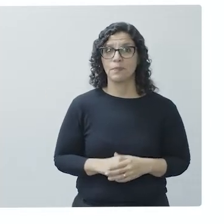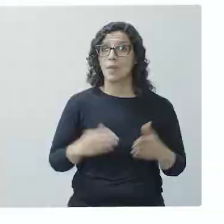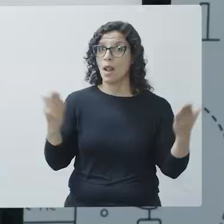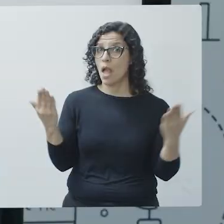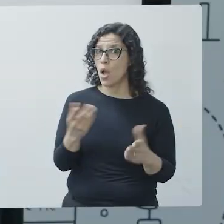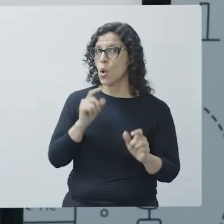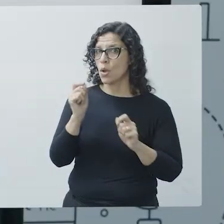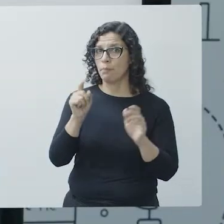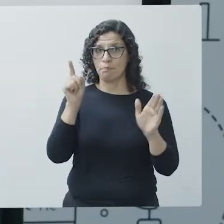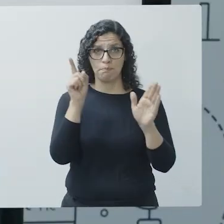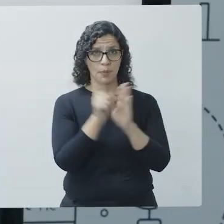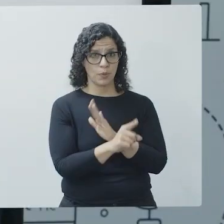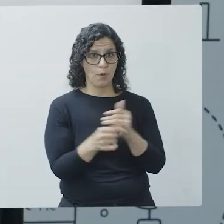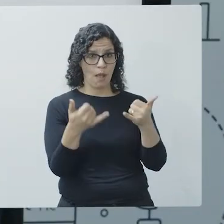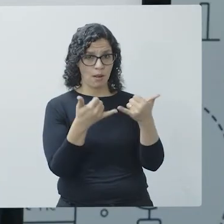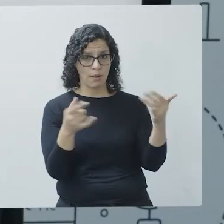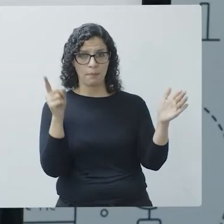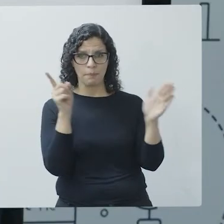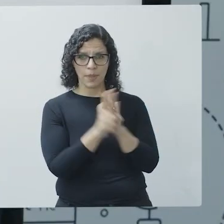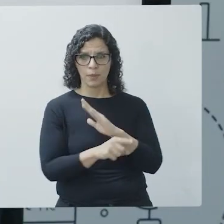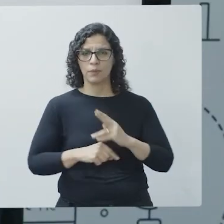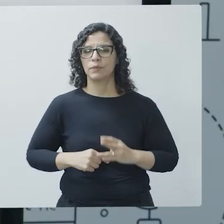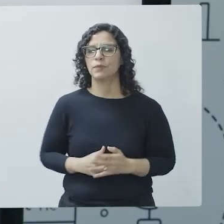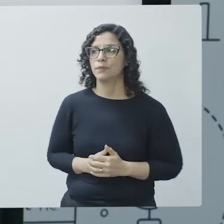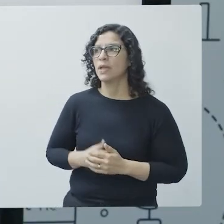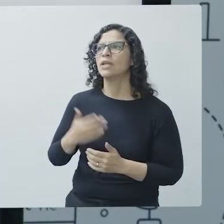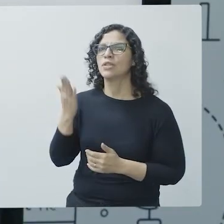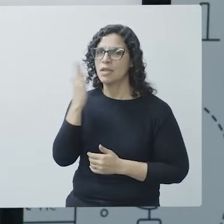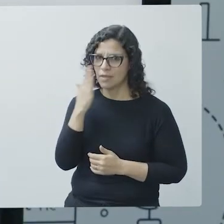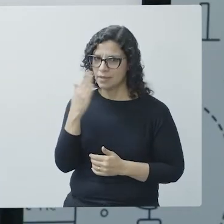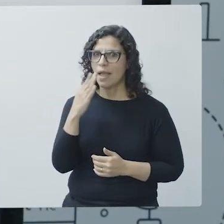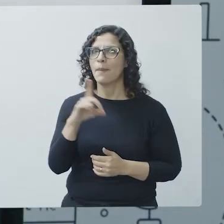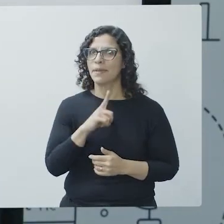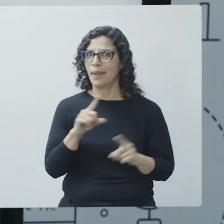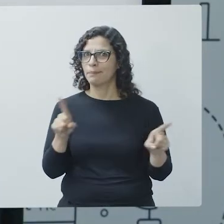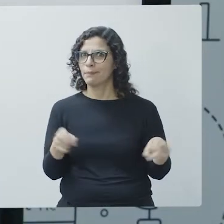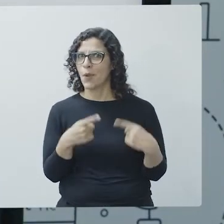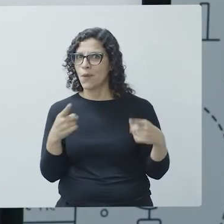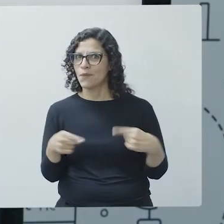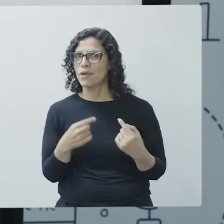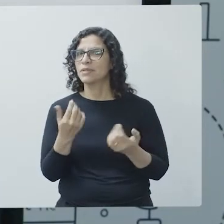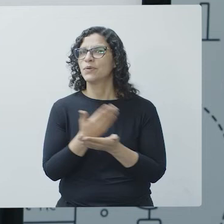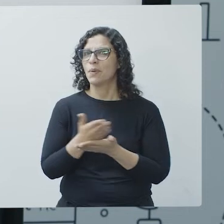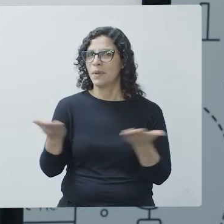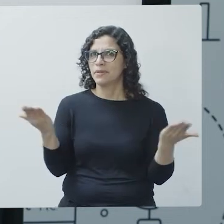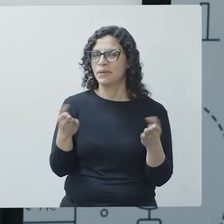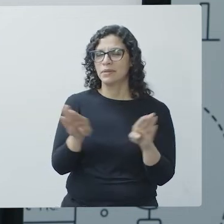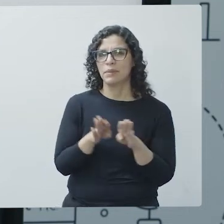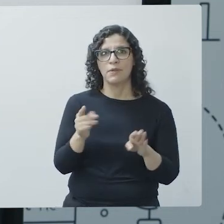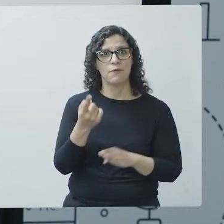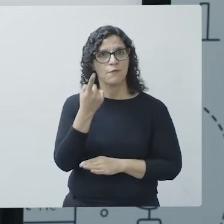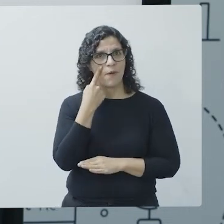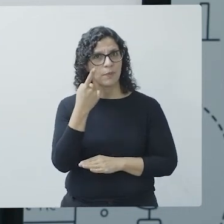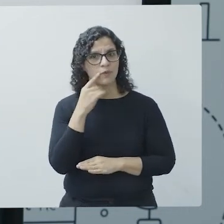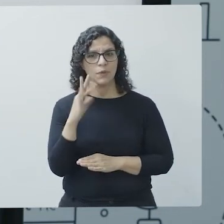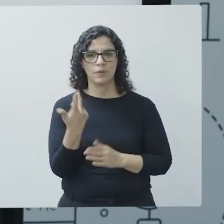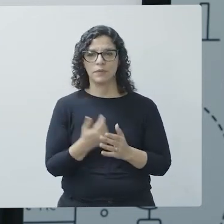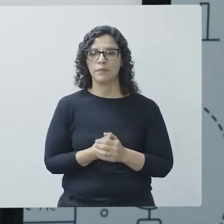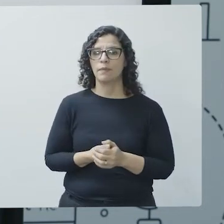só, perguntou-lhe. A gente já sabe que tem aí as provocações, certo? Então vamos só, olha